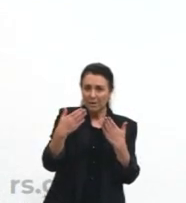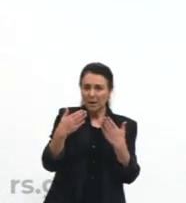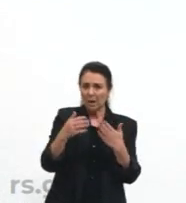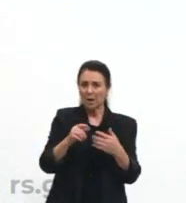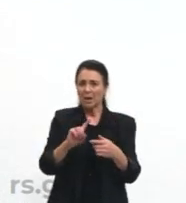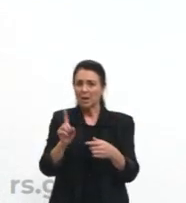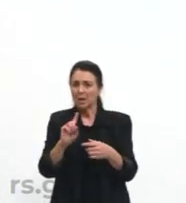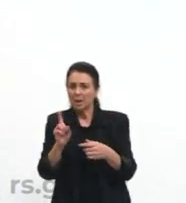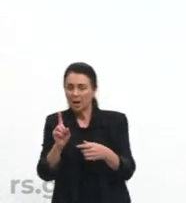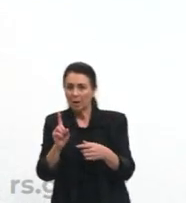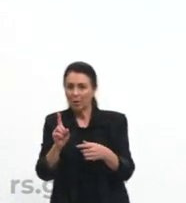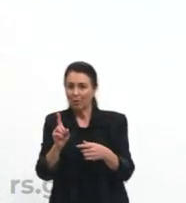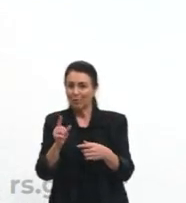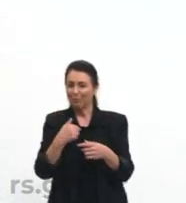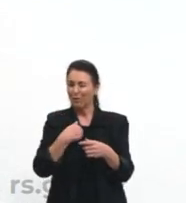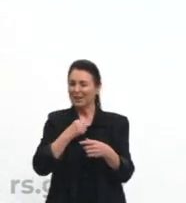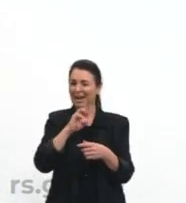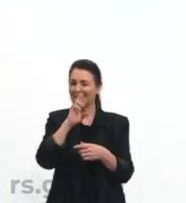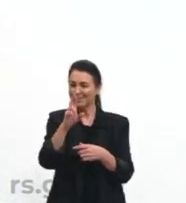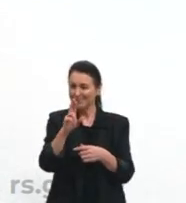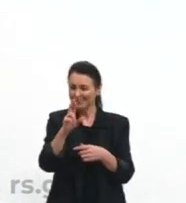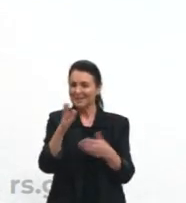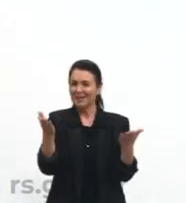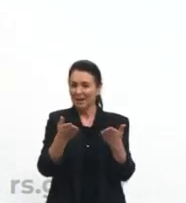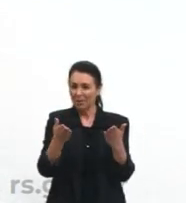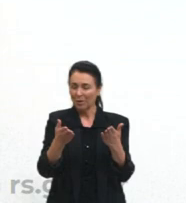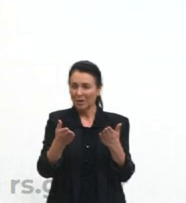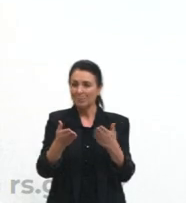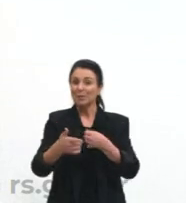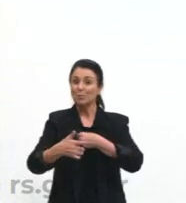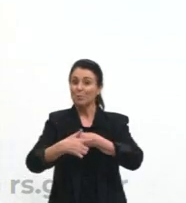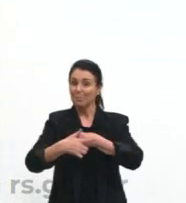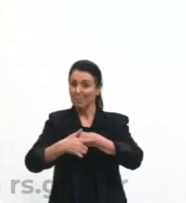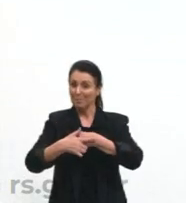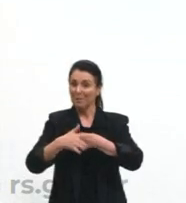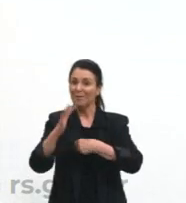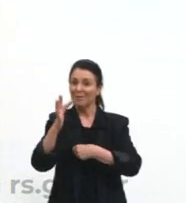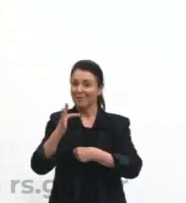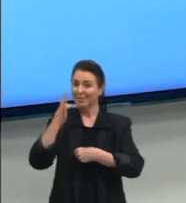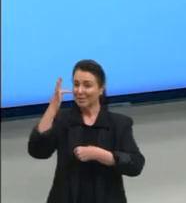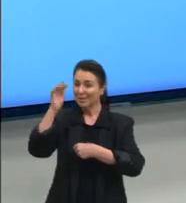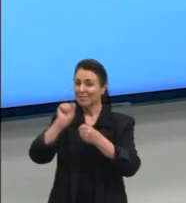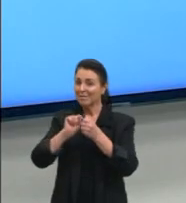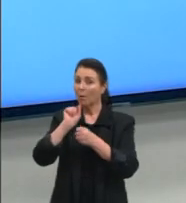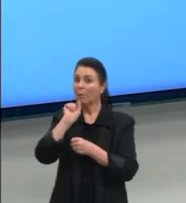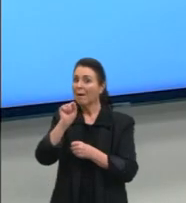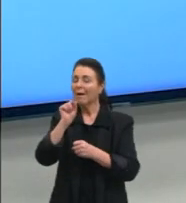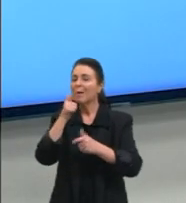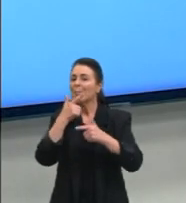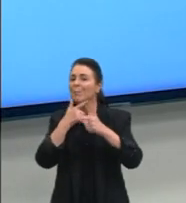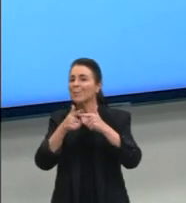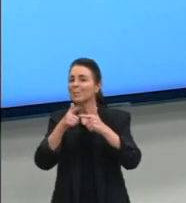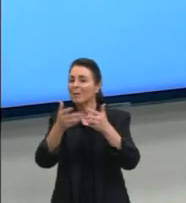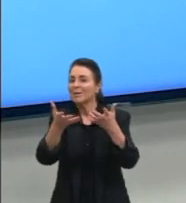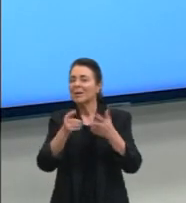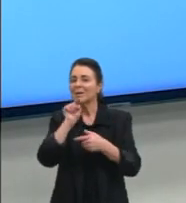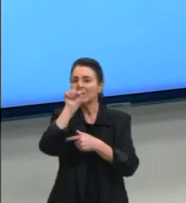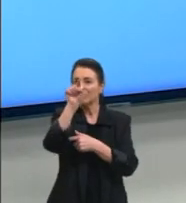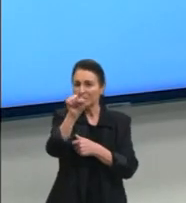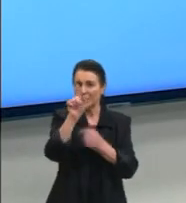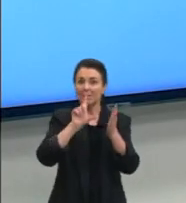chegarmos a uma resposta final mas justamente o papel da filosofia é problematizar e gostaria que você